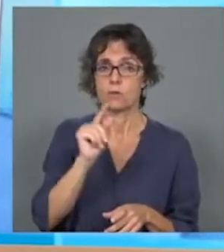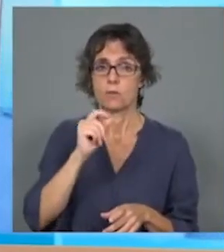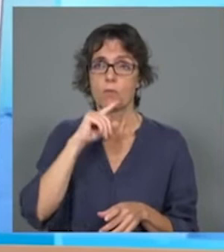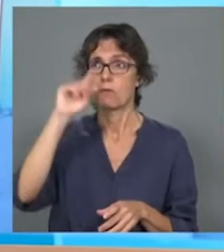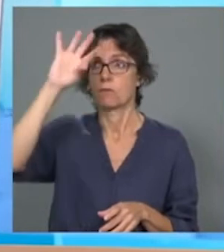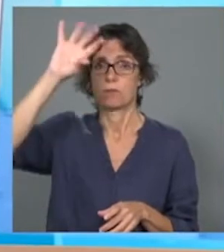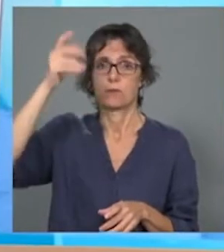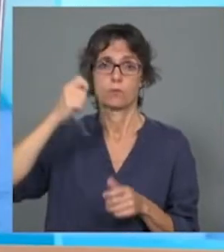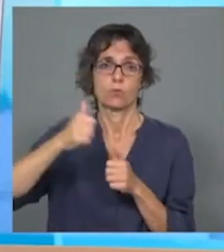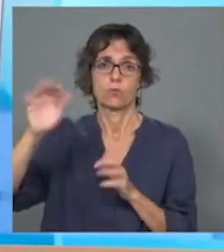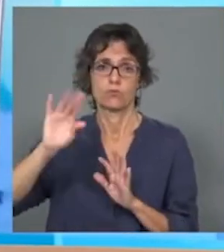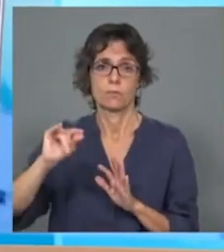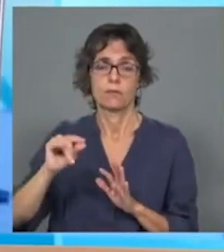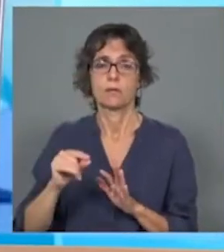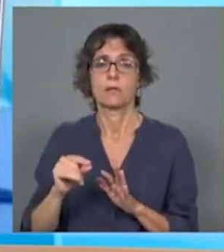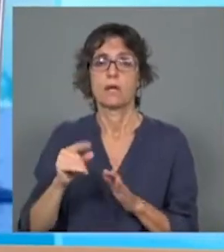fora, digamos assim, do horário